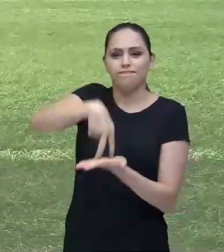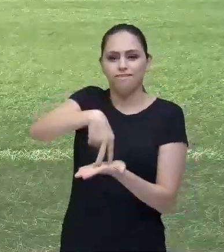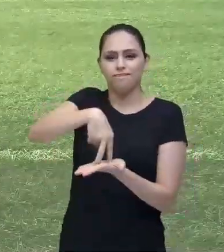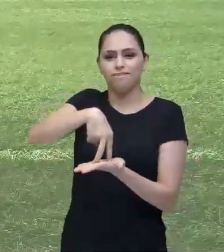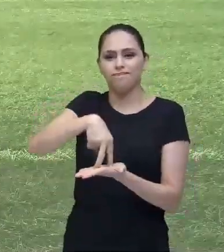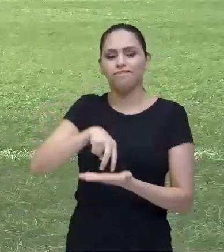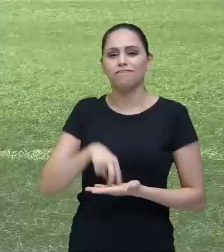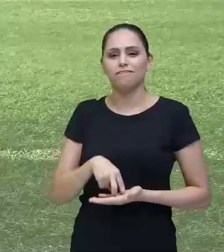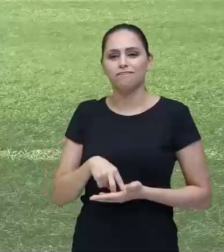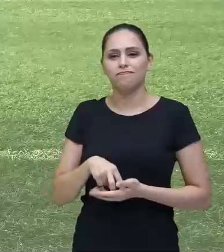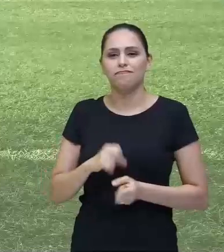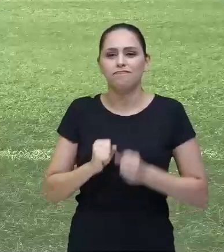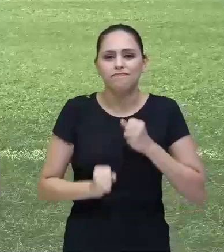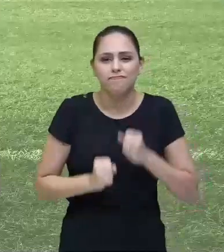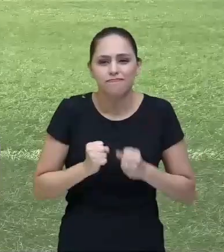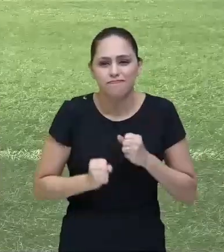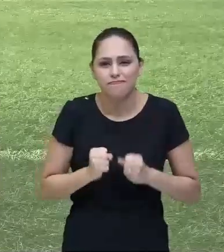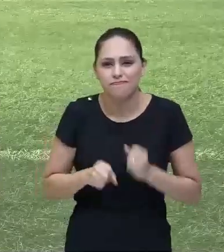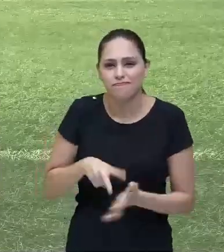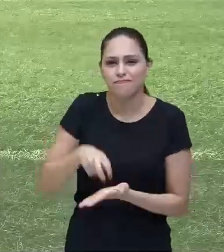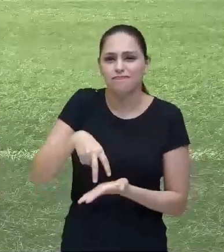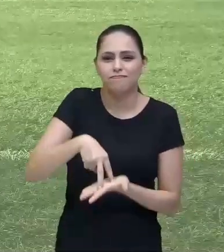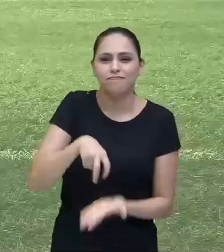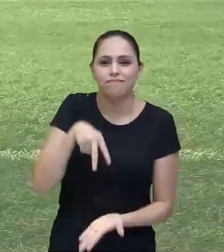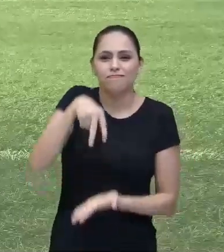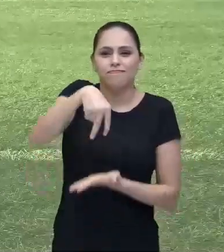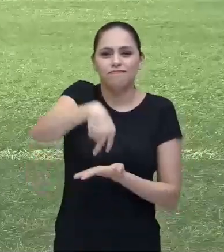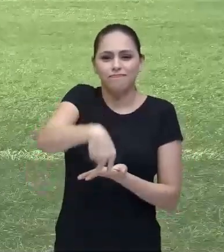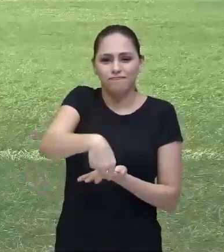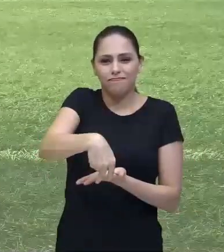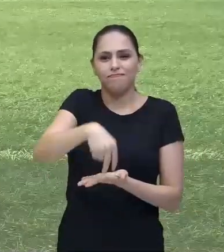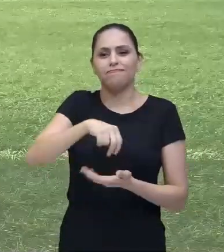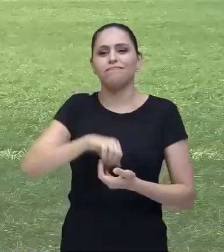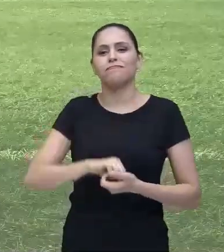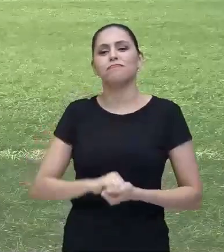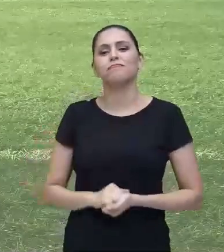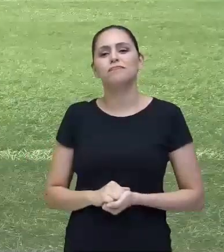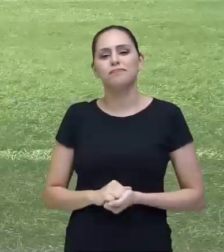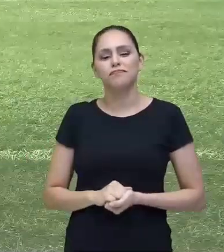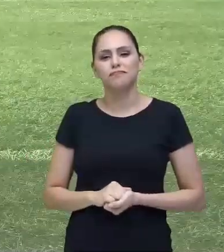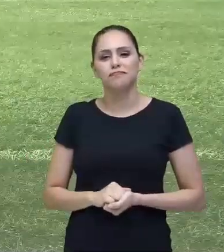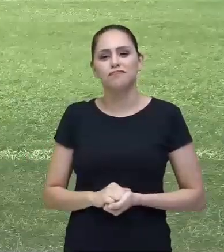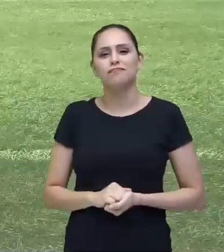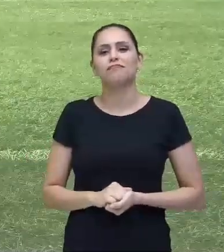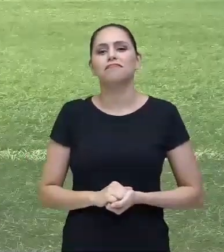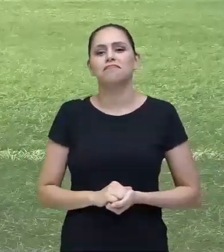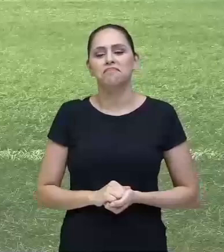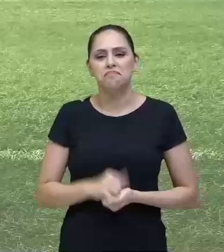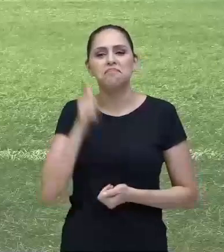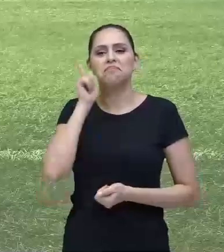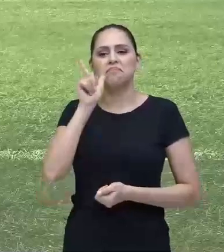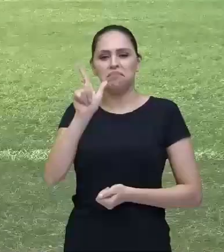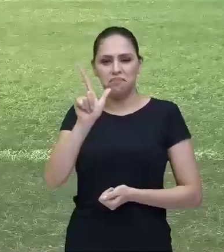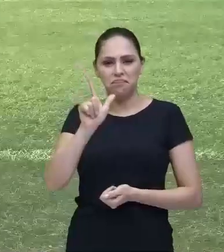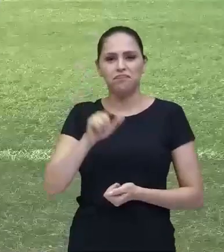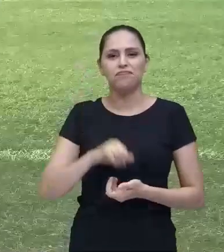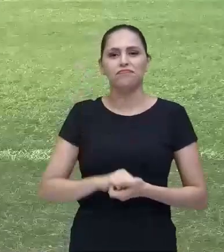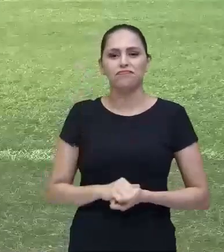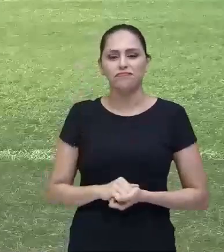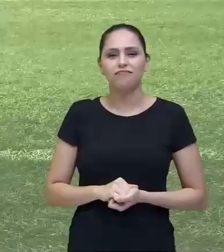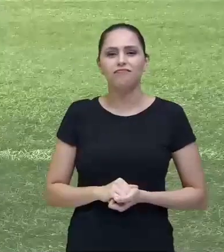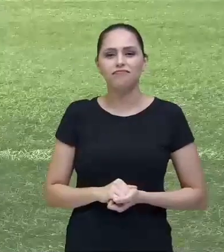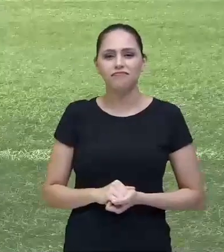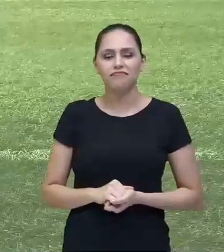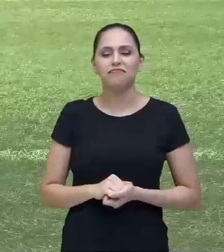Aí em casa você tem que dar um pulo bem longe. Corre. Dois e pula. E olha. Foi longe. Caramba. Mais longe, professor. Vocês